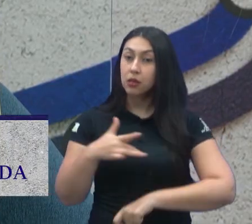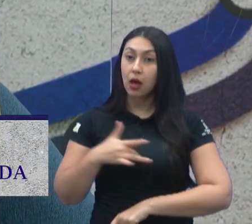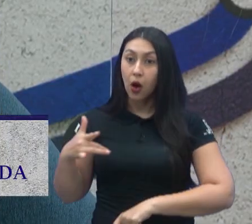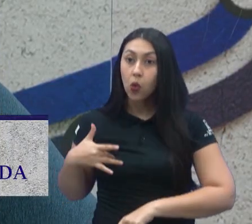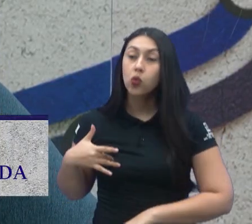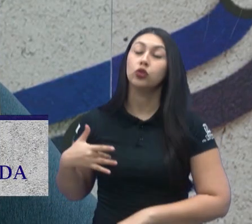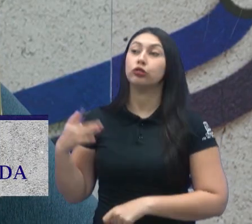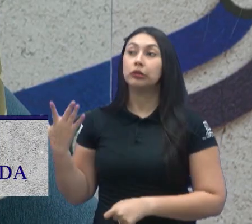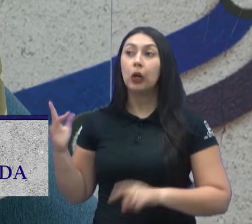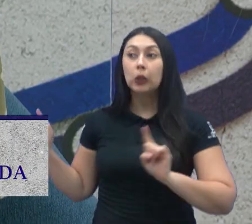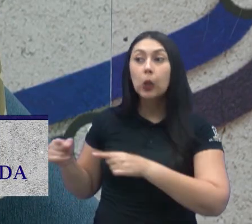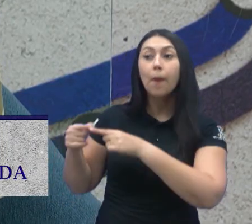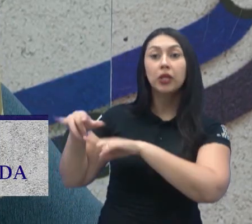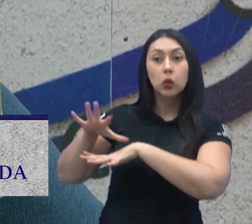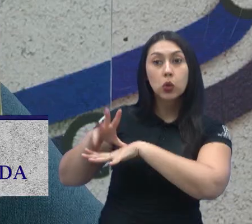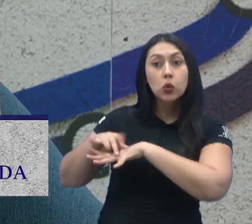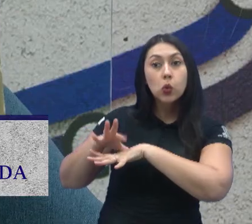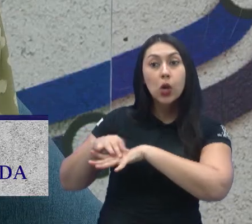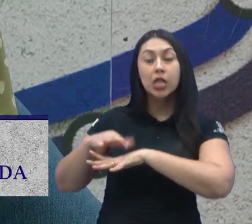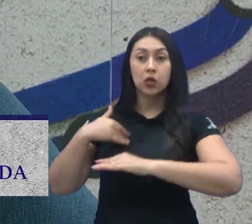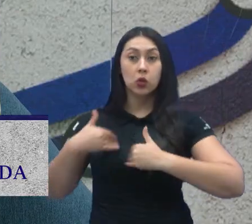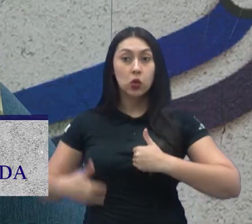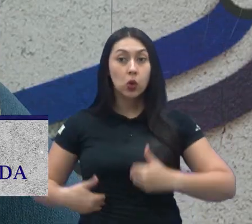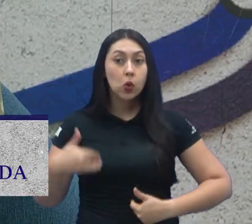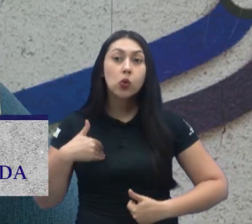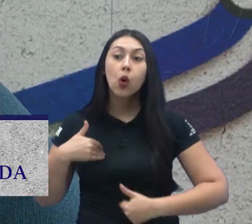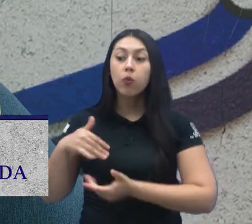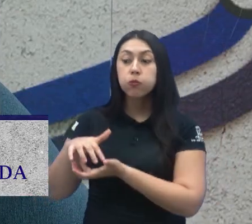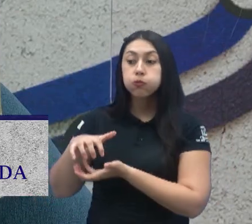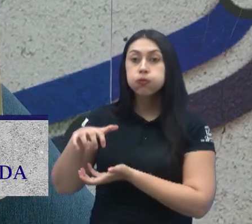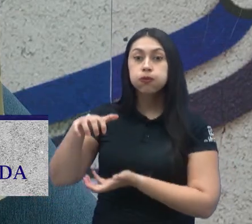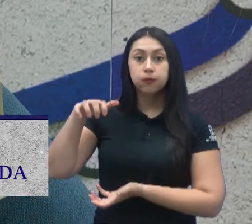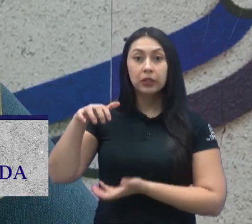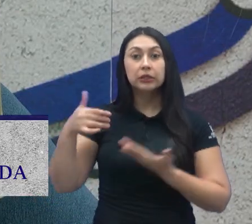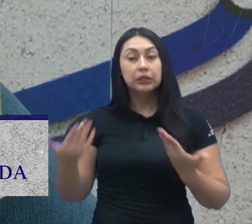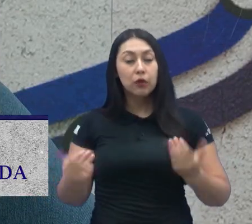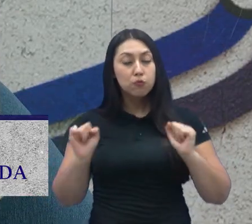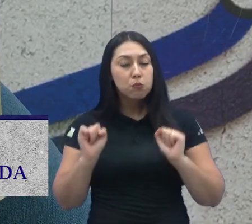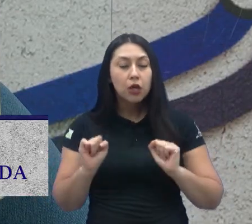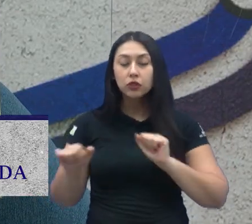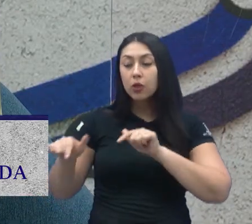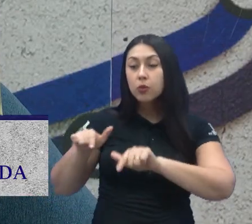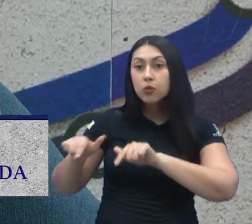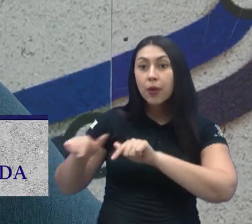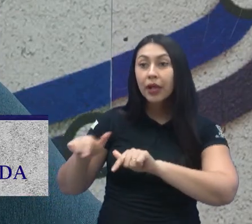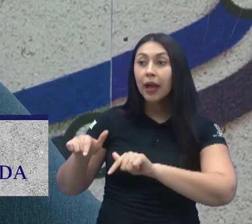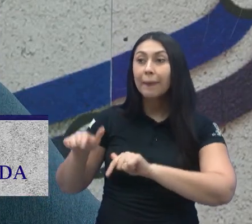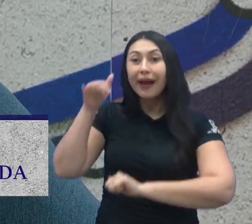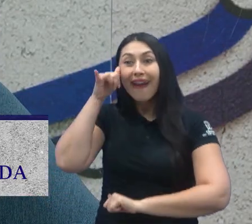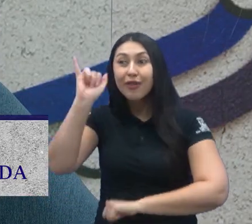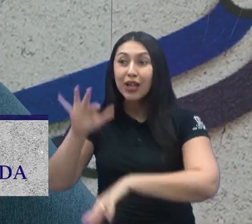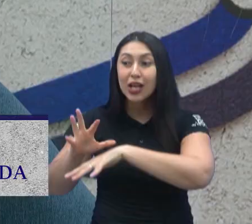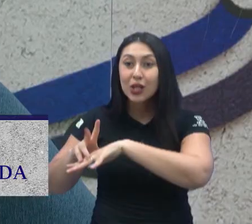patológicas, biológicas, do processo de envelhecimento. Então, pode trabalhar com prevenção, mas